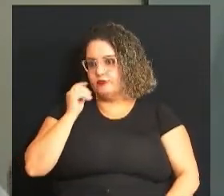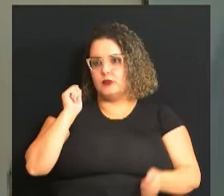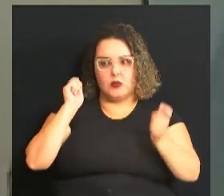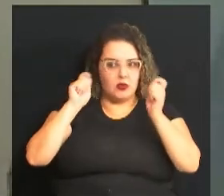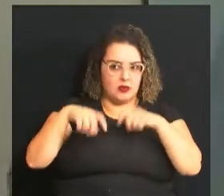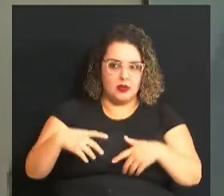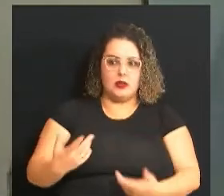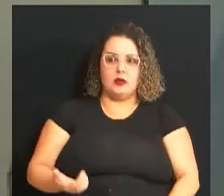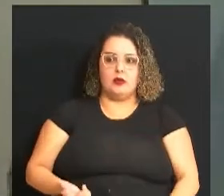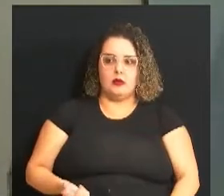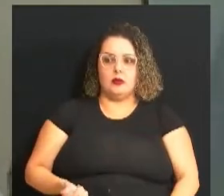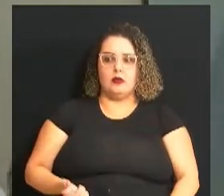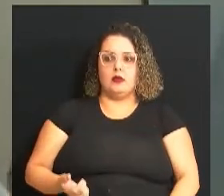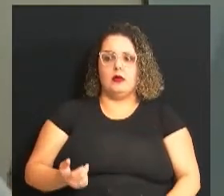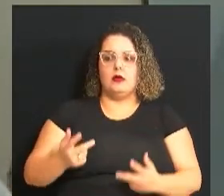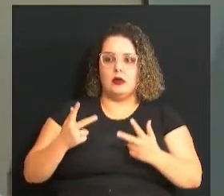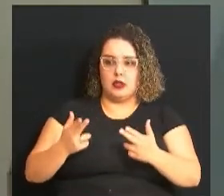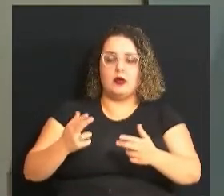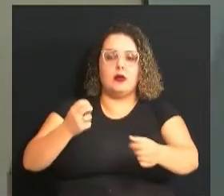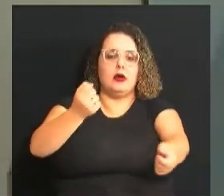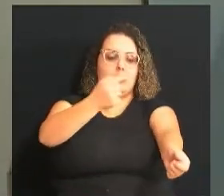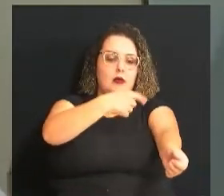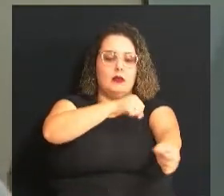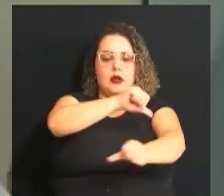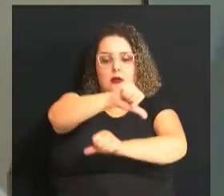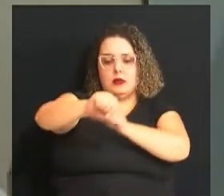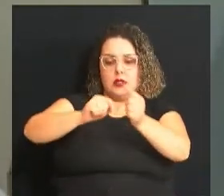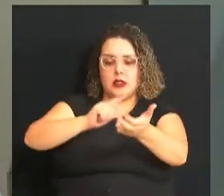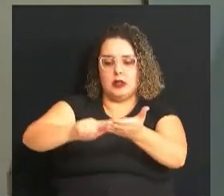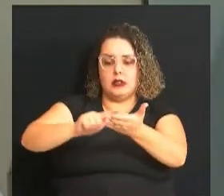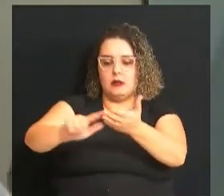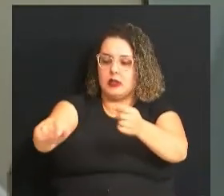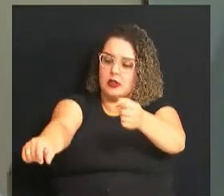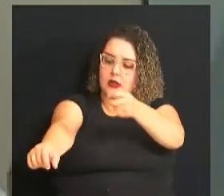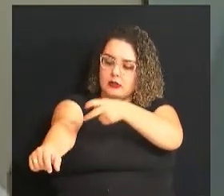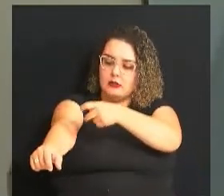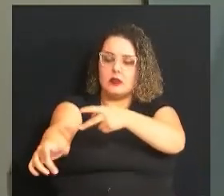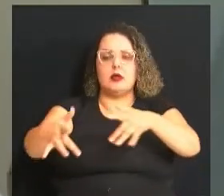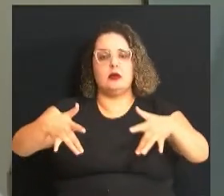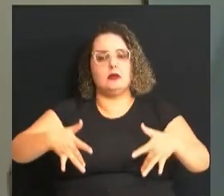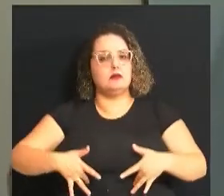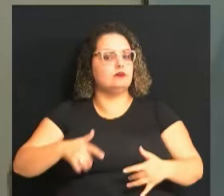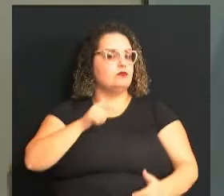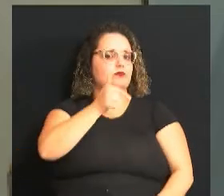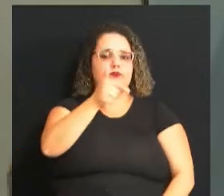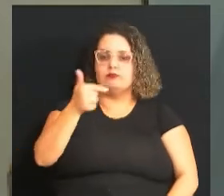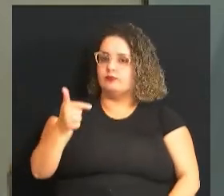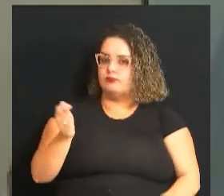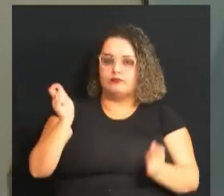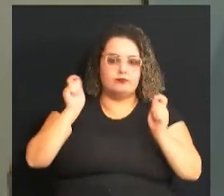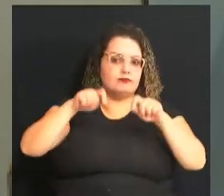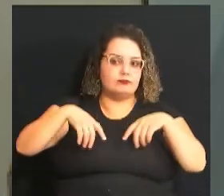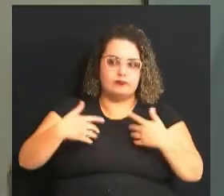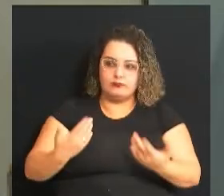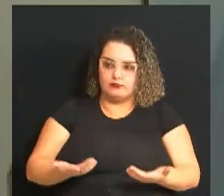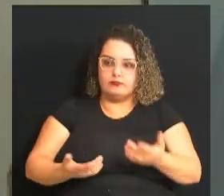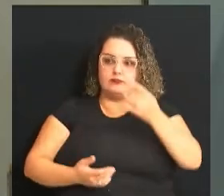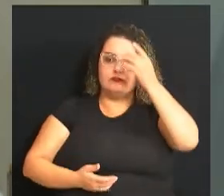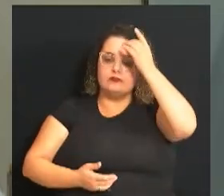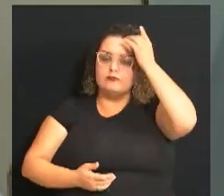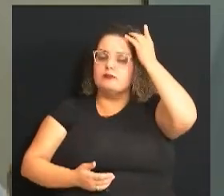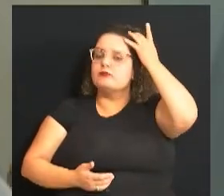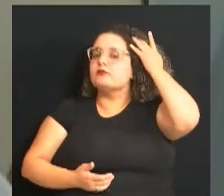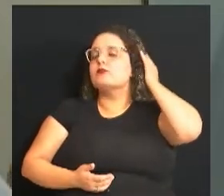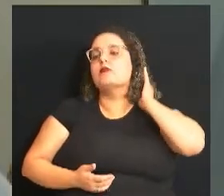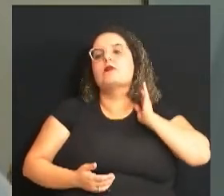quanto é a hemodiálise para o rim. Então, nós não temos essa possibilidade. O paciente ele não consegue